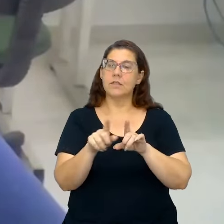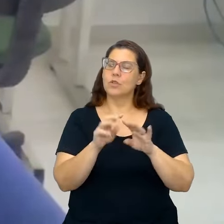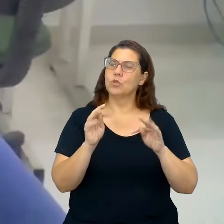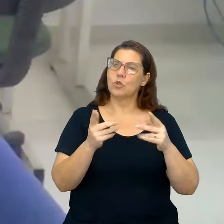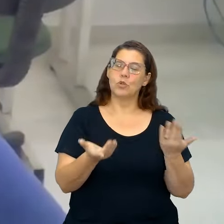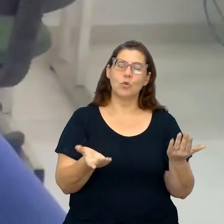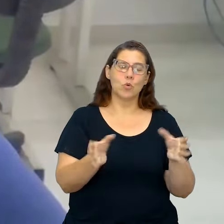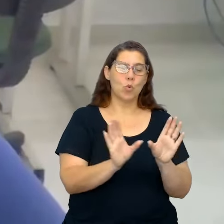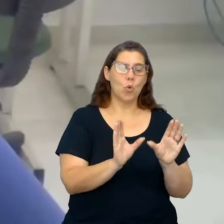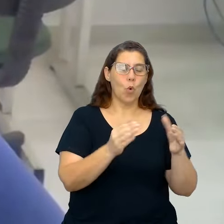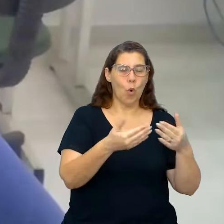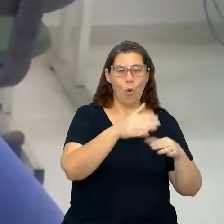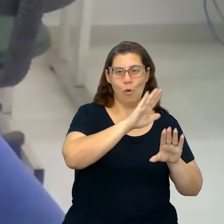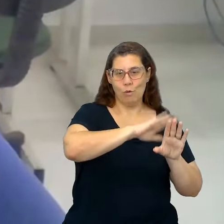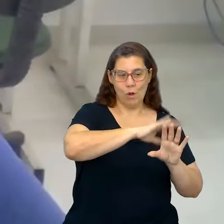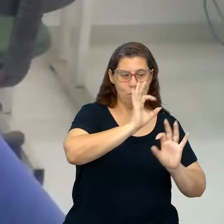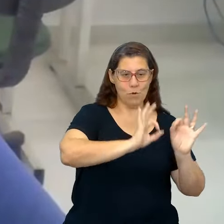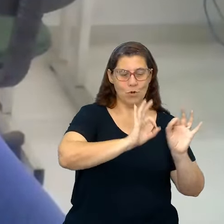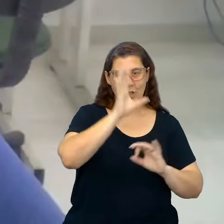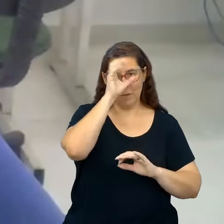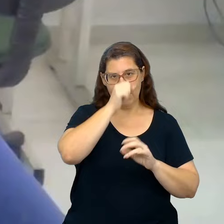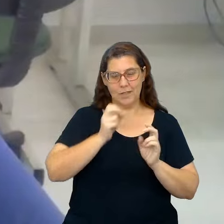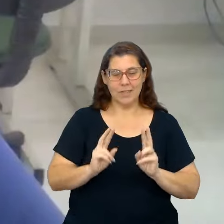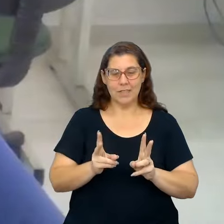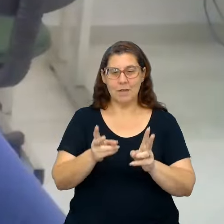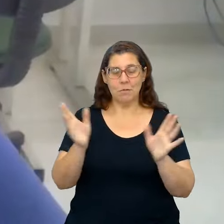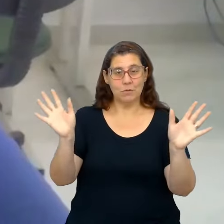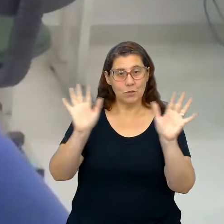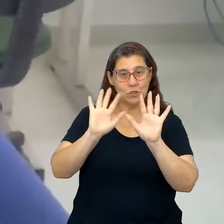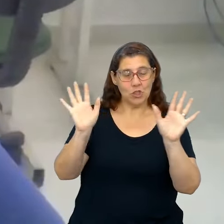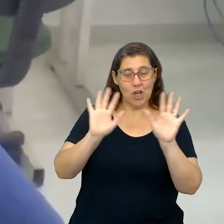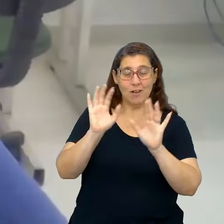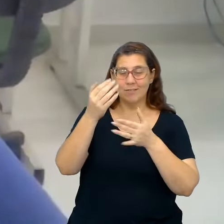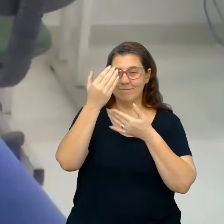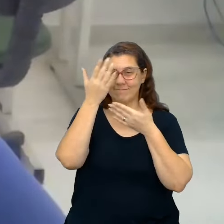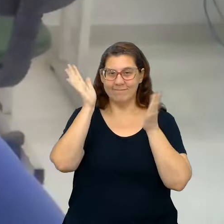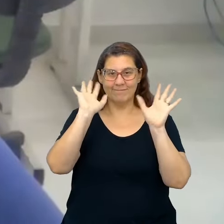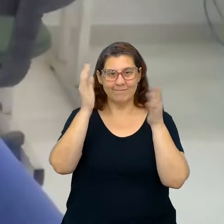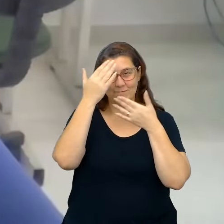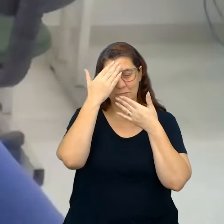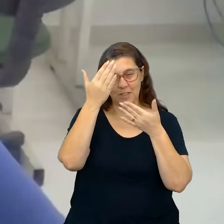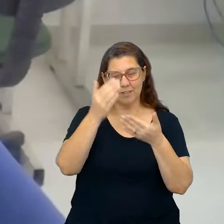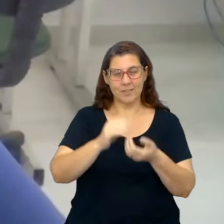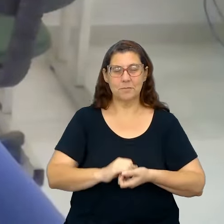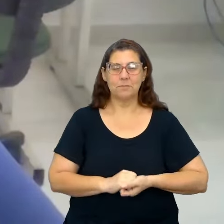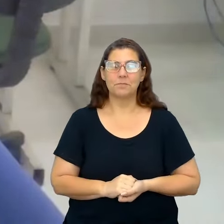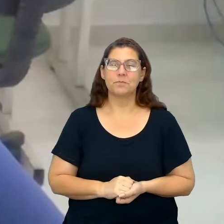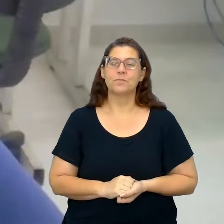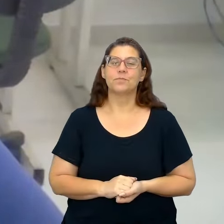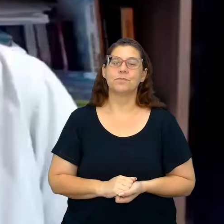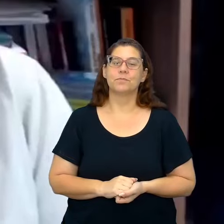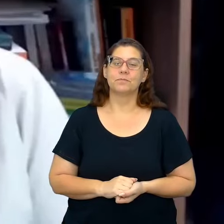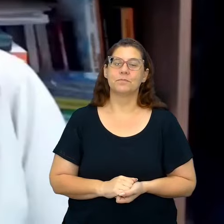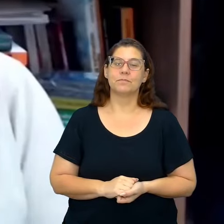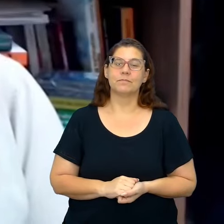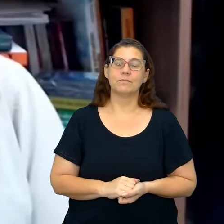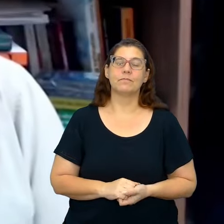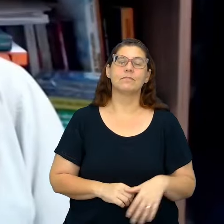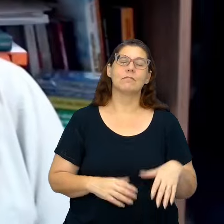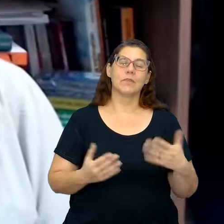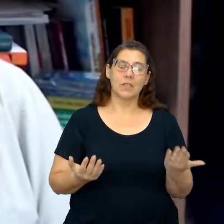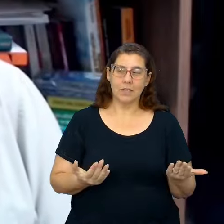equipe que faz parte do projeto Aprender Sempre. Tchau, gente, até a próxima, passa a palavra, Valdir. Bom,